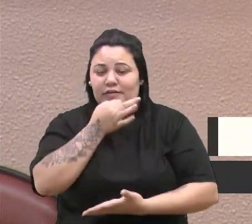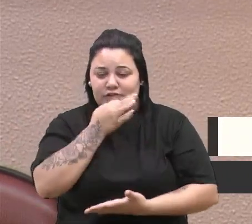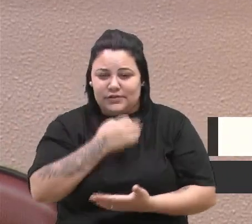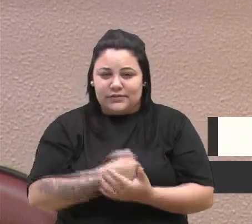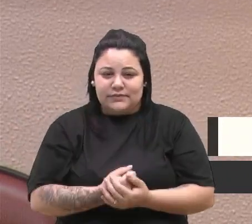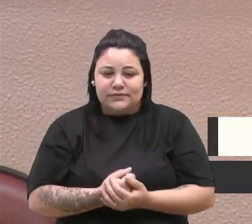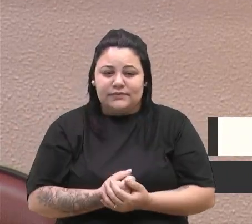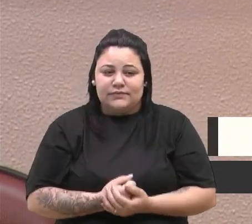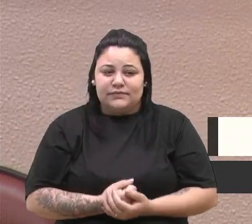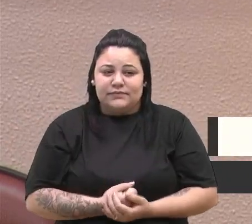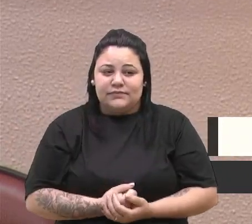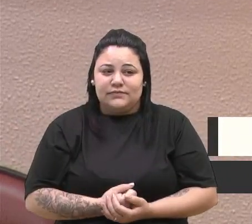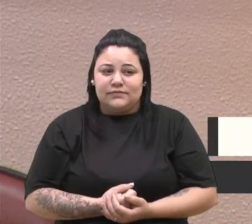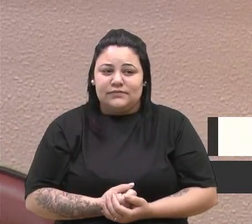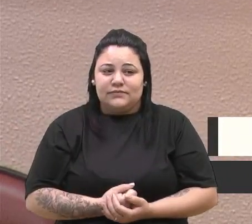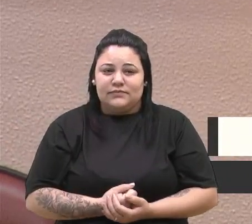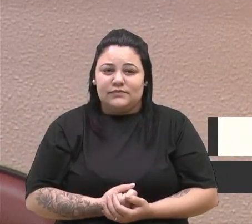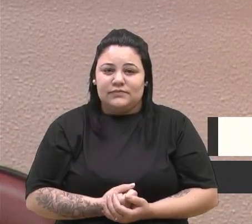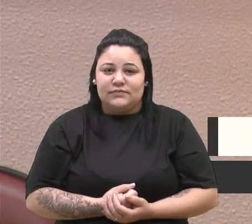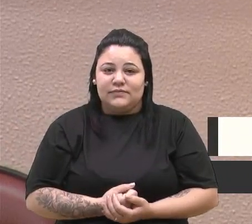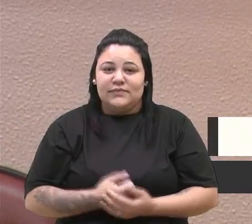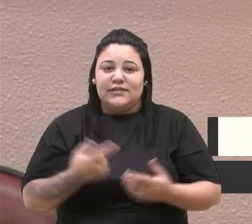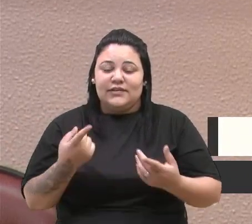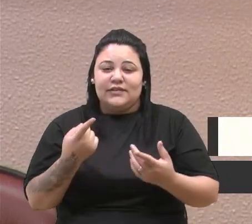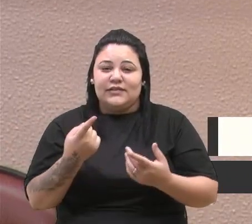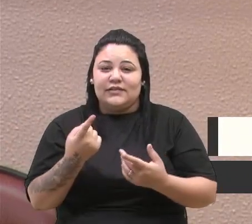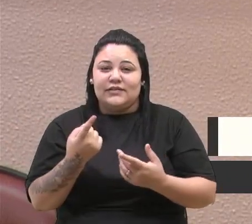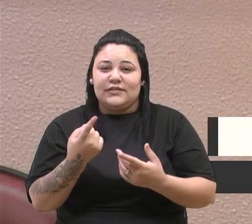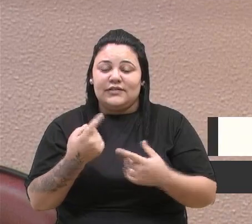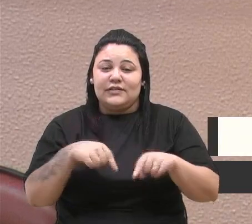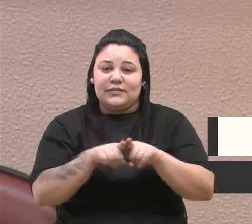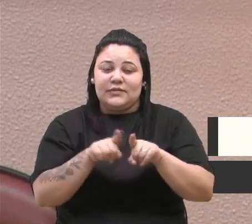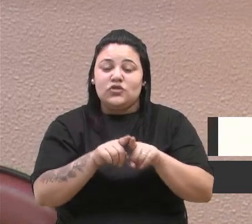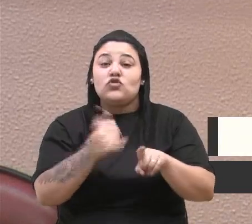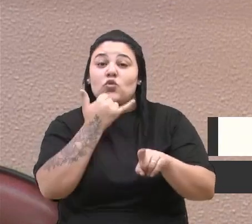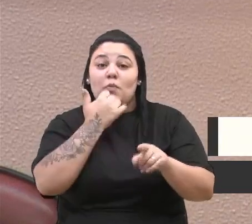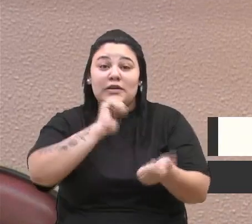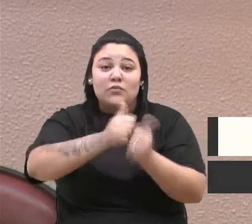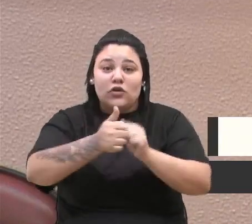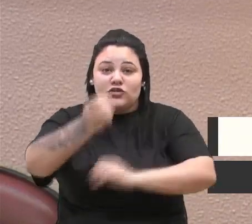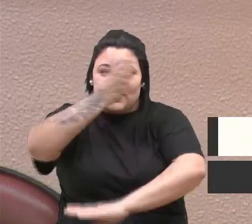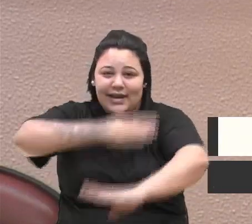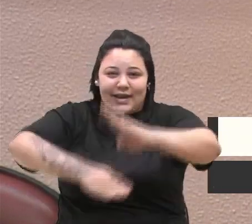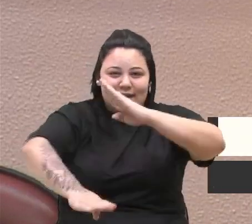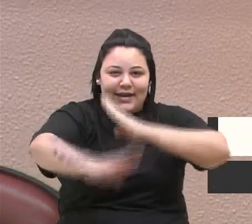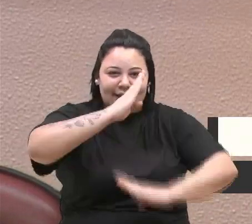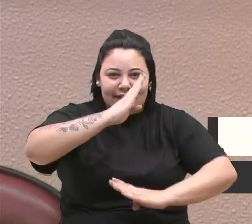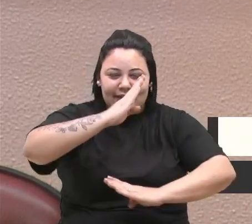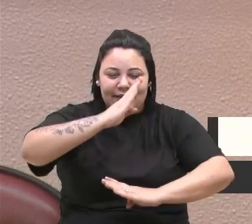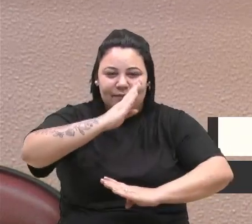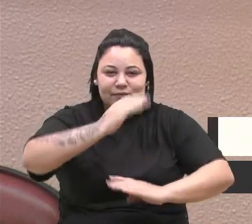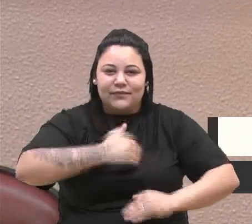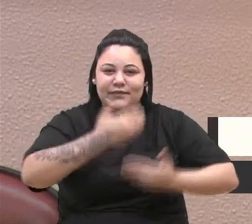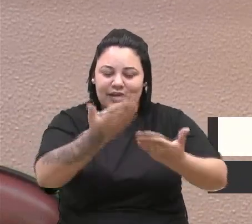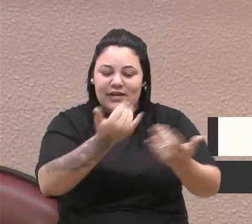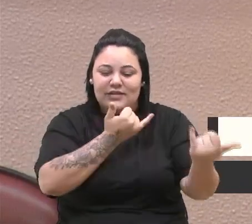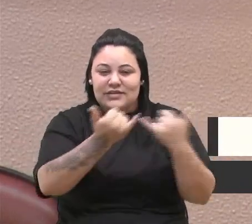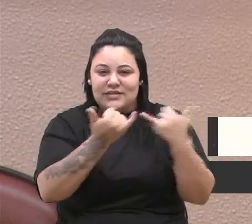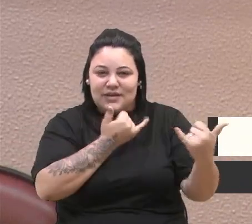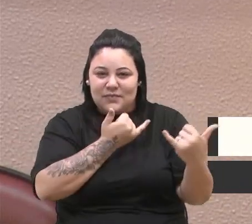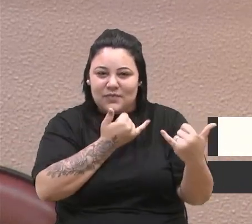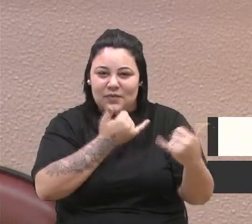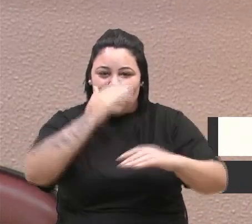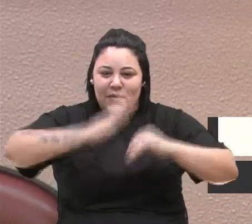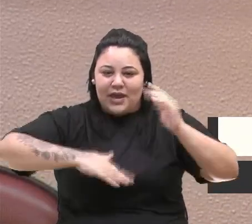Isso engrandece a nossa cidade e serve de exemplo para que outros pratiquem e tenham o foco